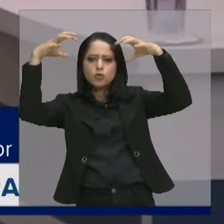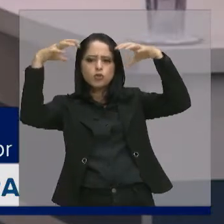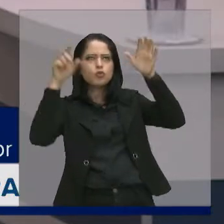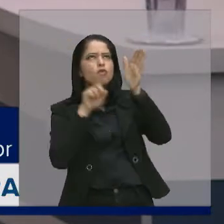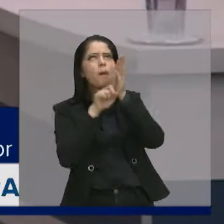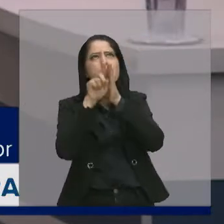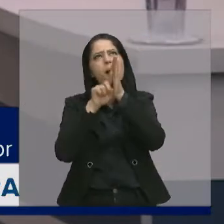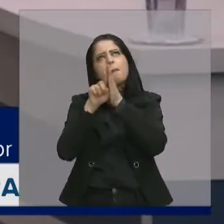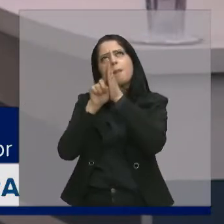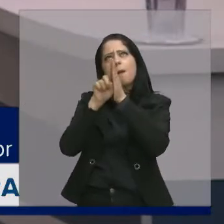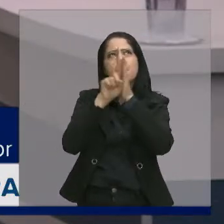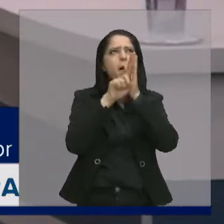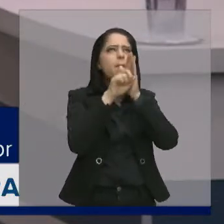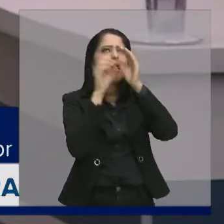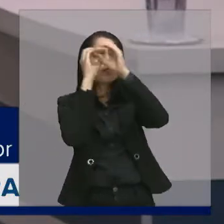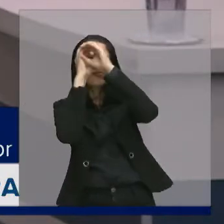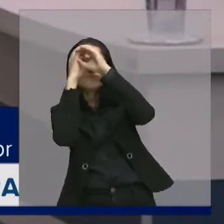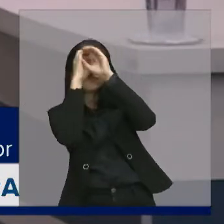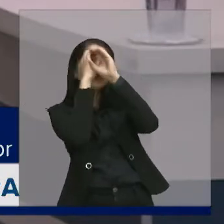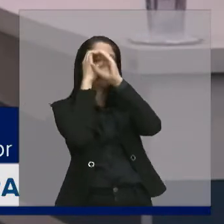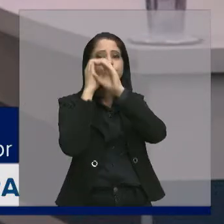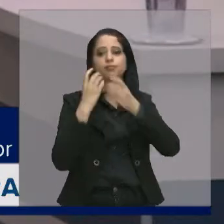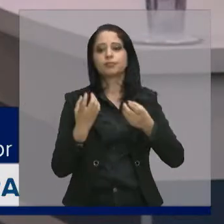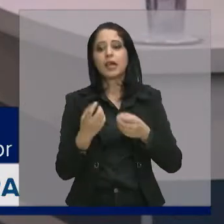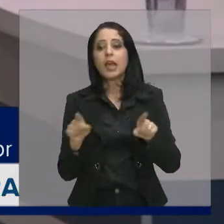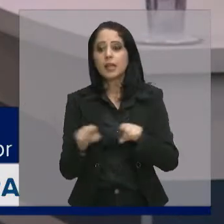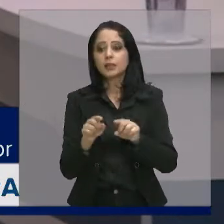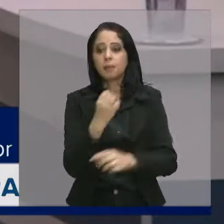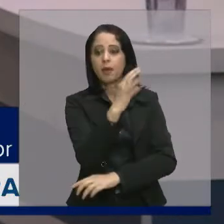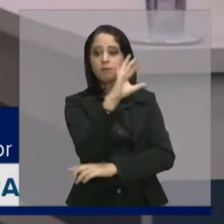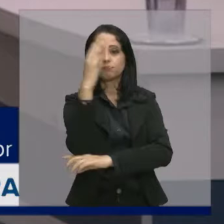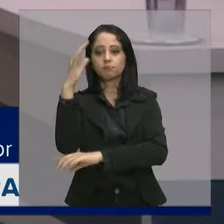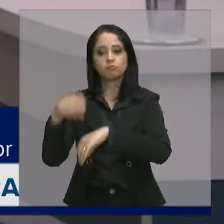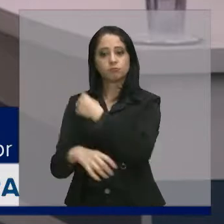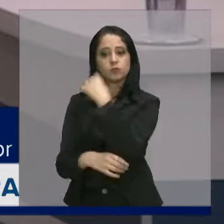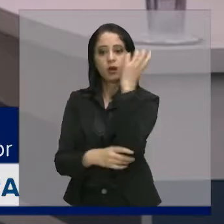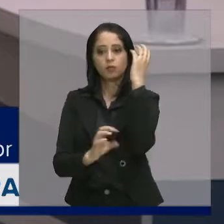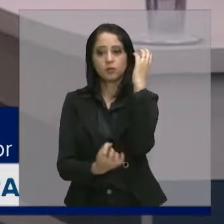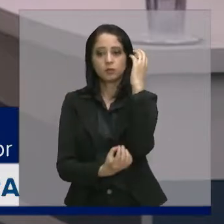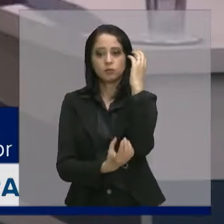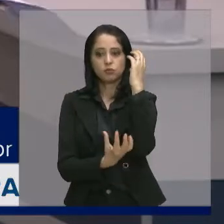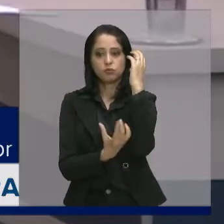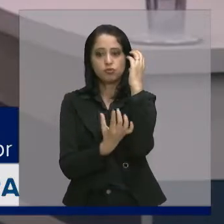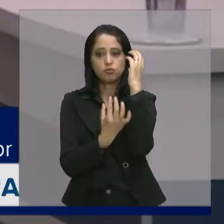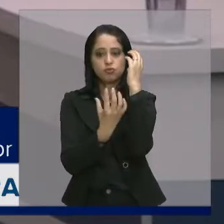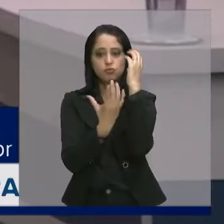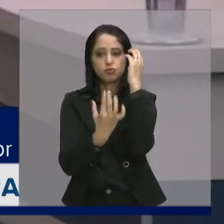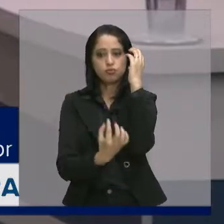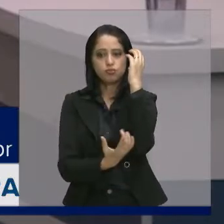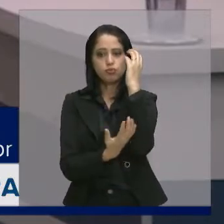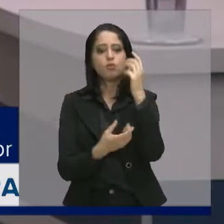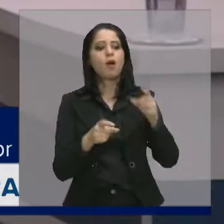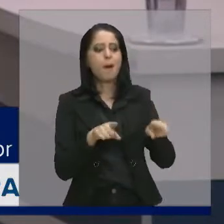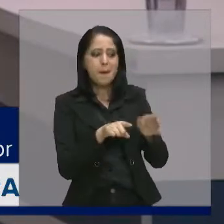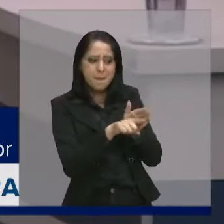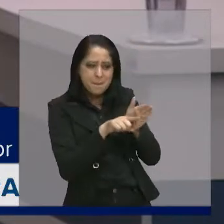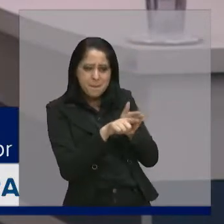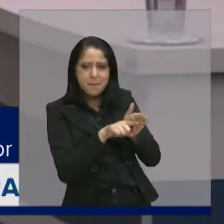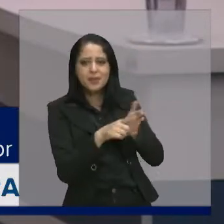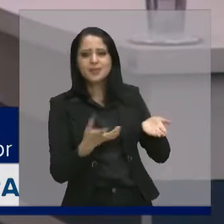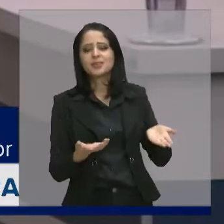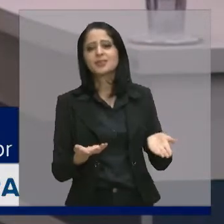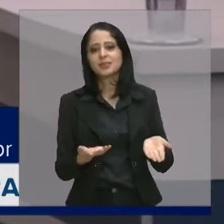também das queimadas, né? Mas se fosse só ciência e tecnologia,